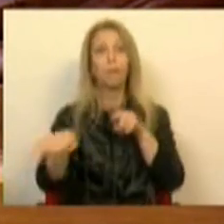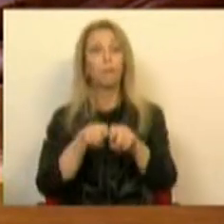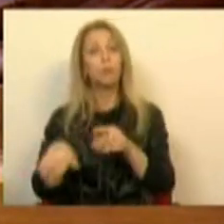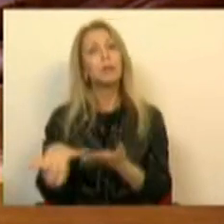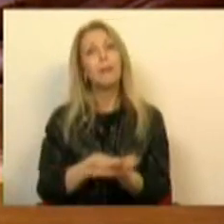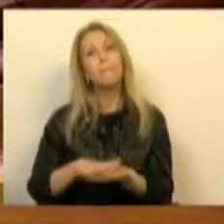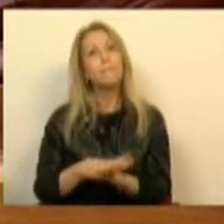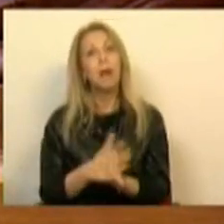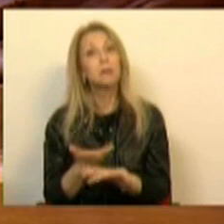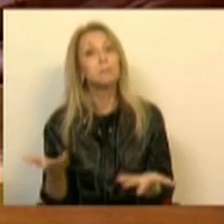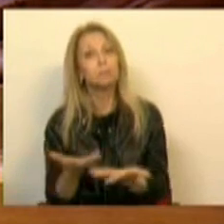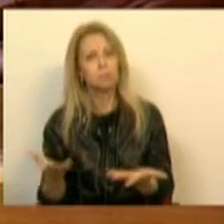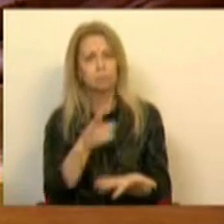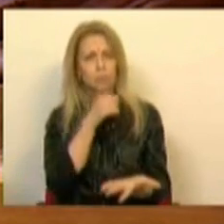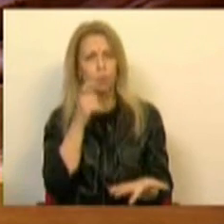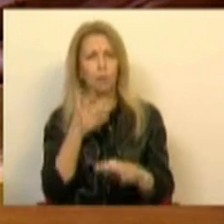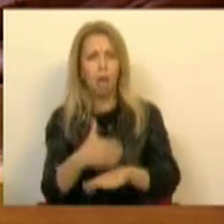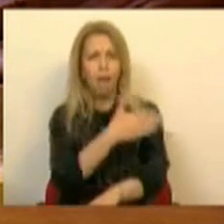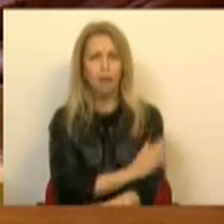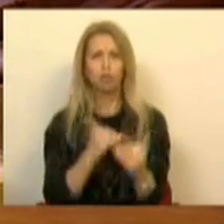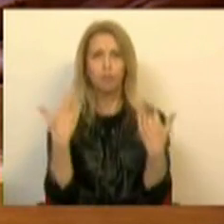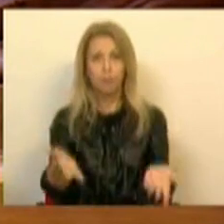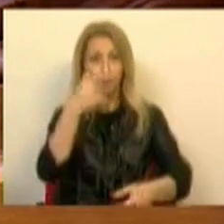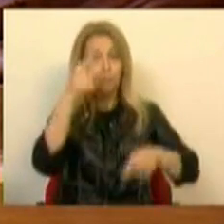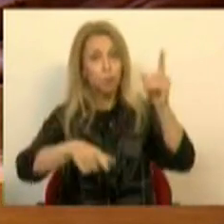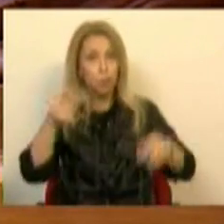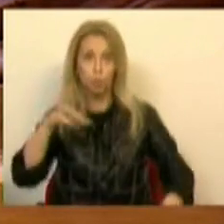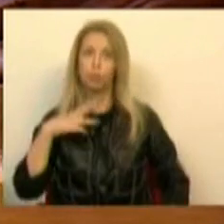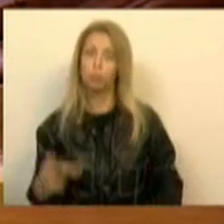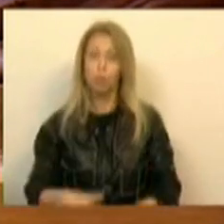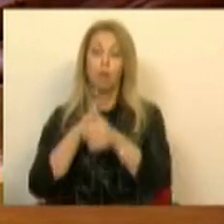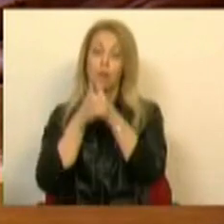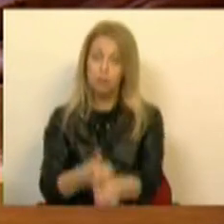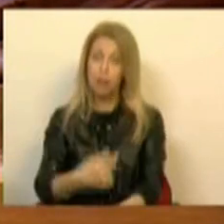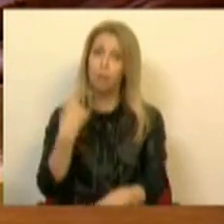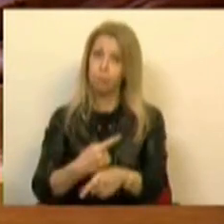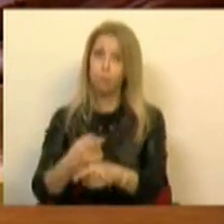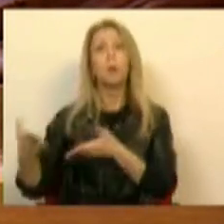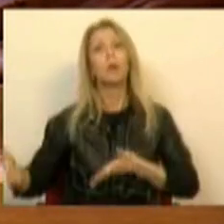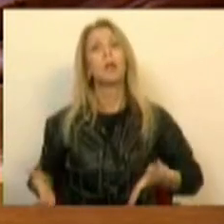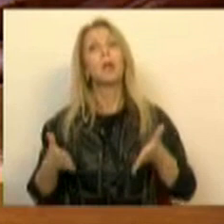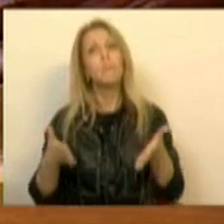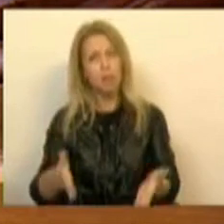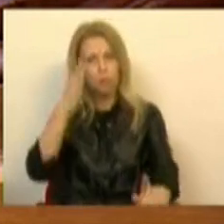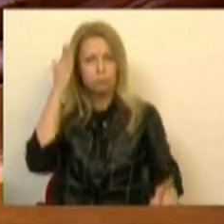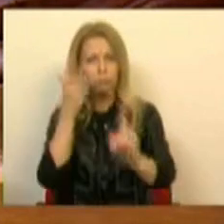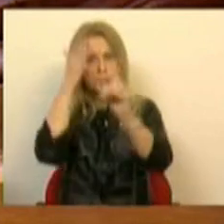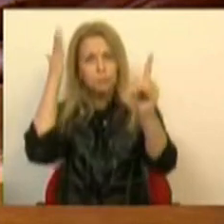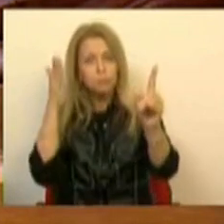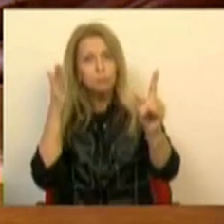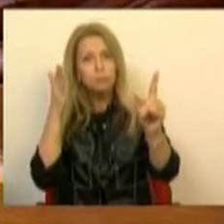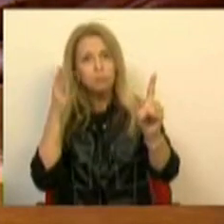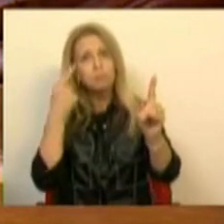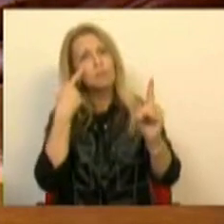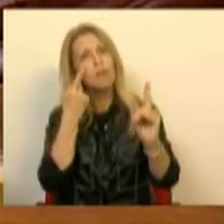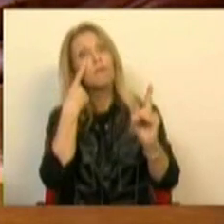base no qual se comprometeu com os portugueses. O Governo prossegue a trajetória de estar focado na